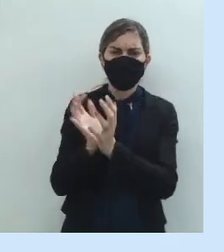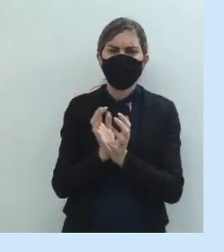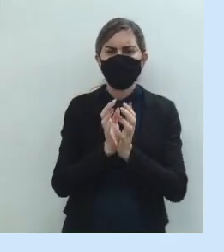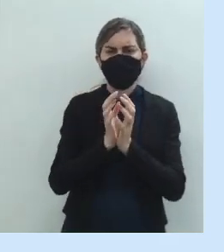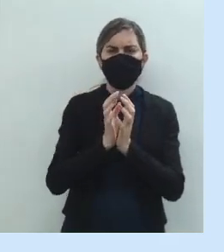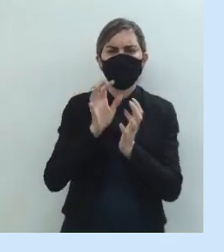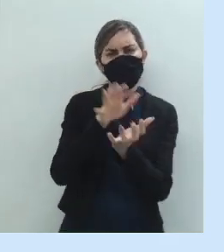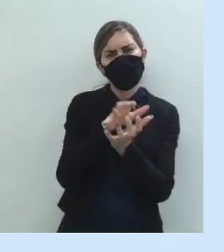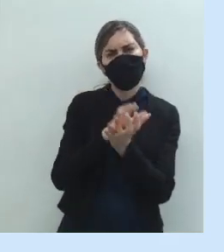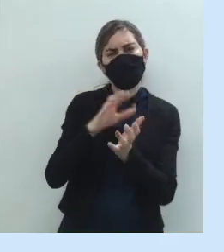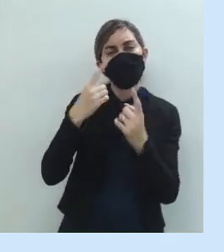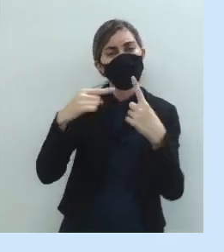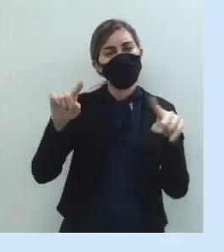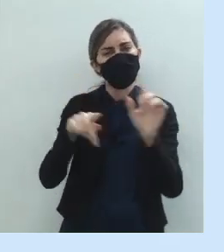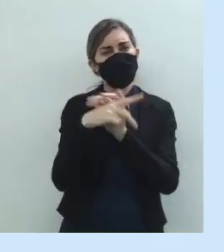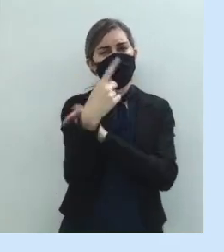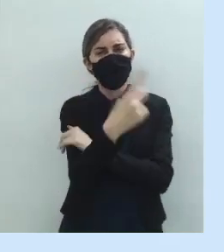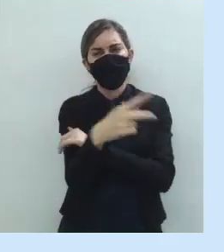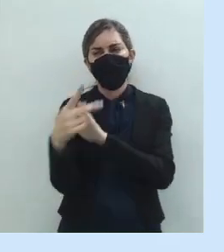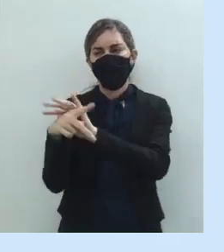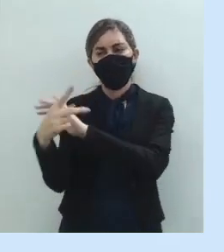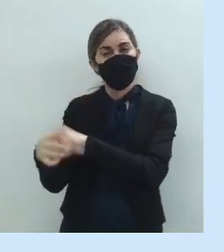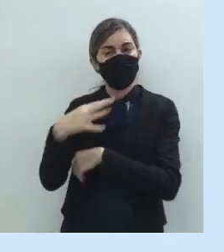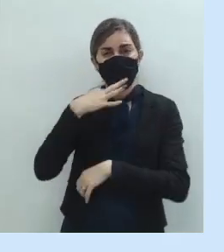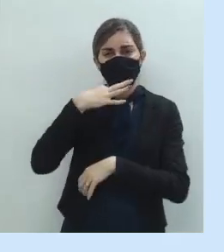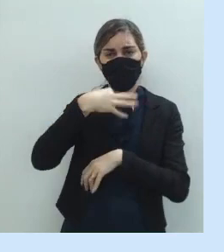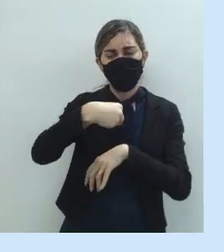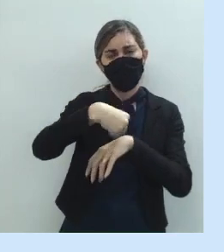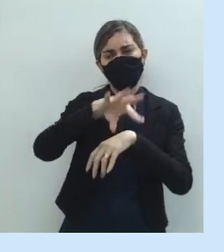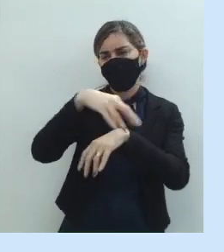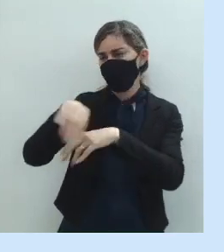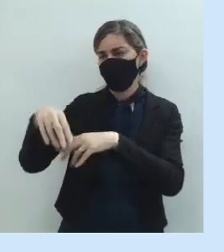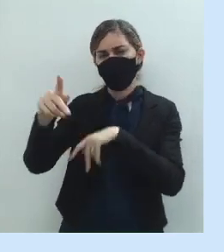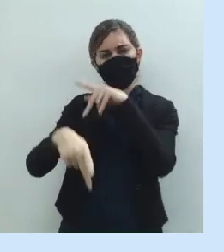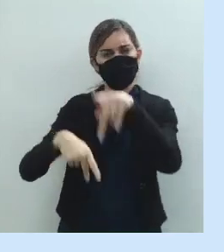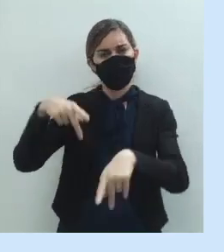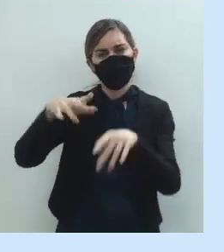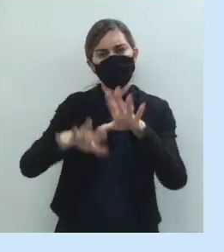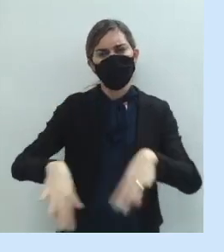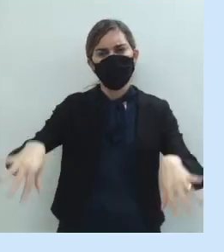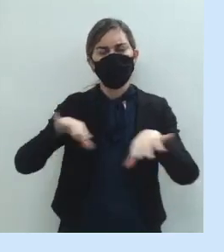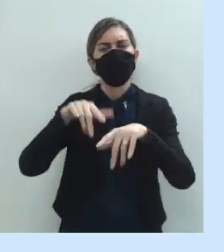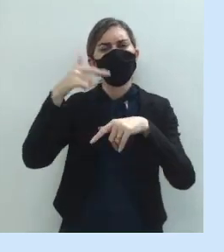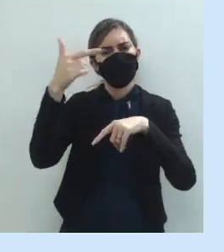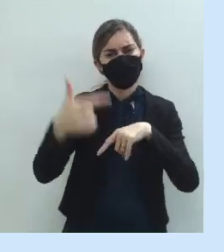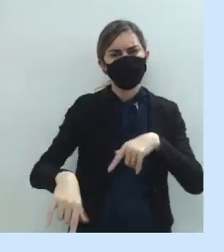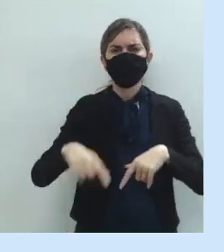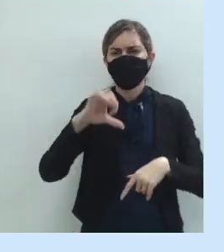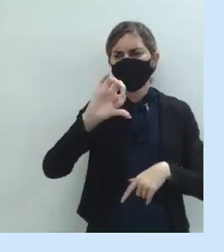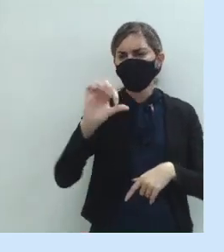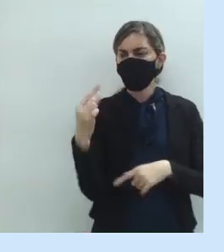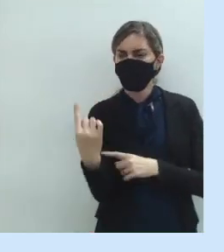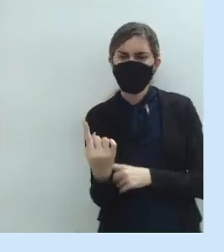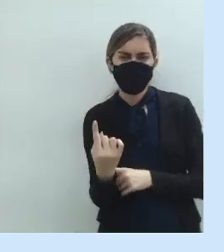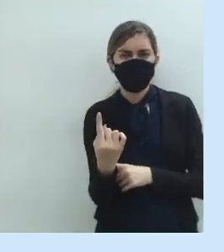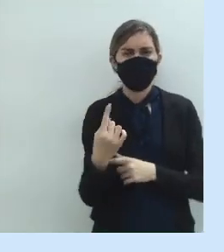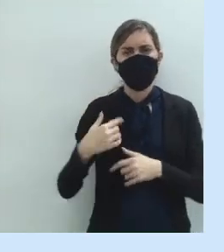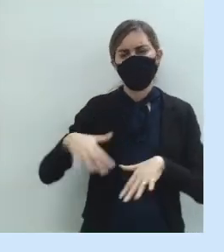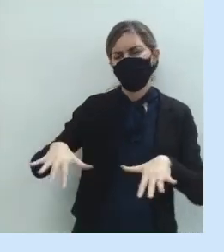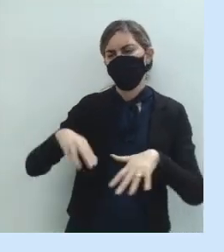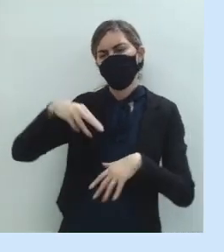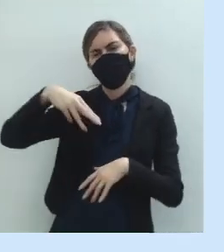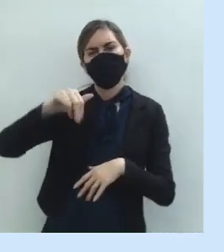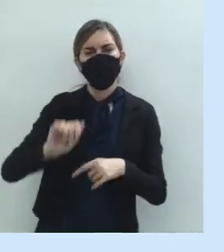trazendo músicas autorais e inéditas ao conhecimento do público. Então, mais uma vez, né, a gente tem em 91 o movimento mangue,